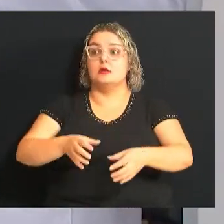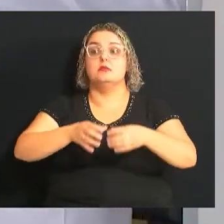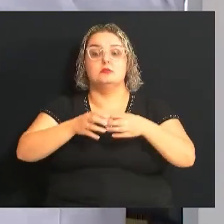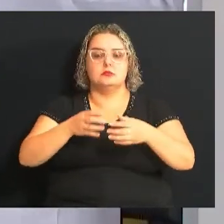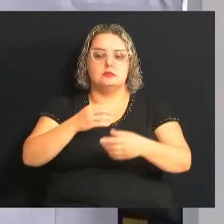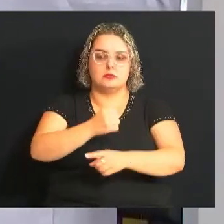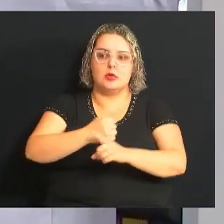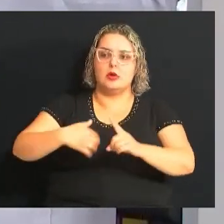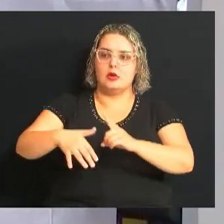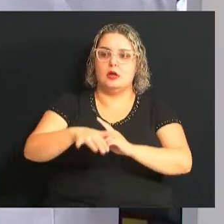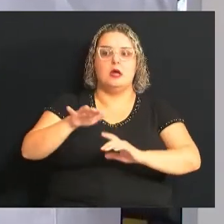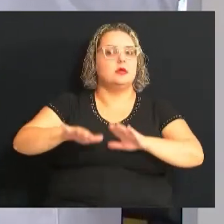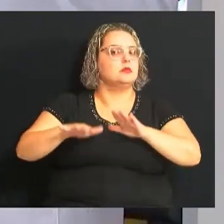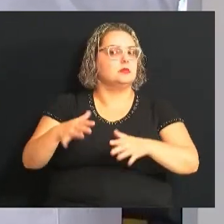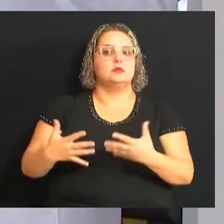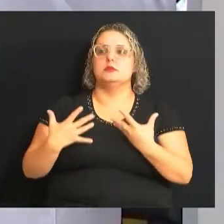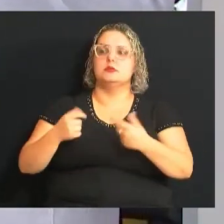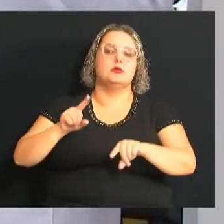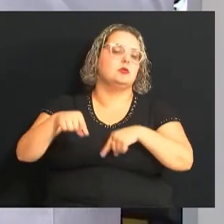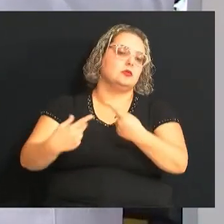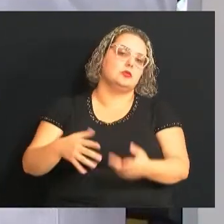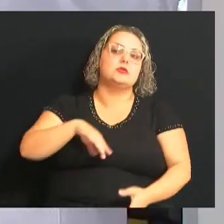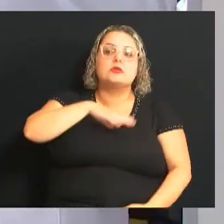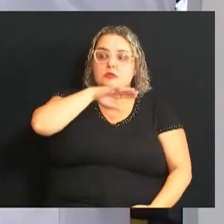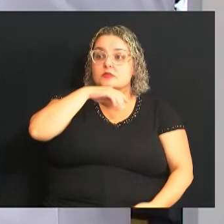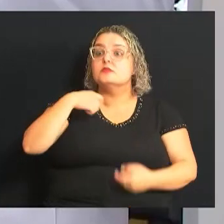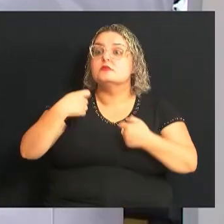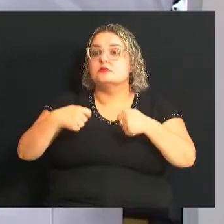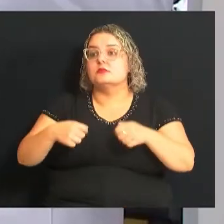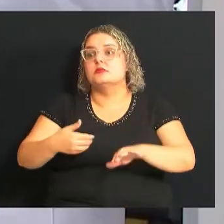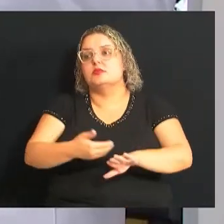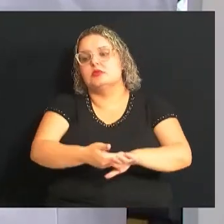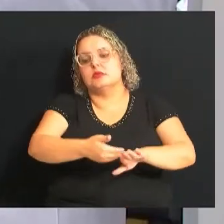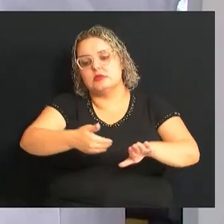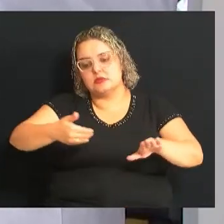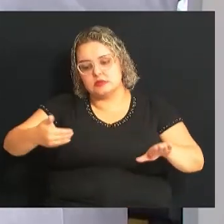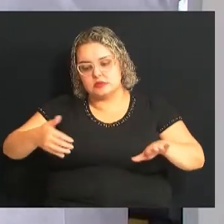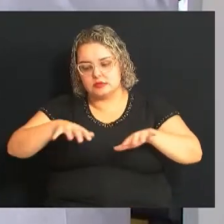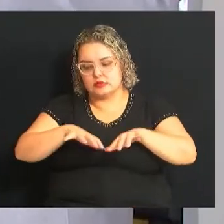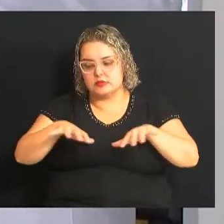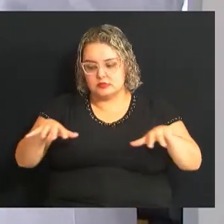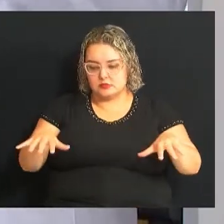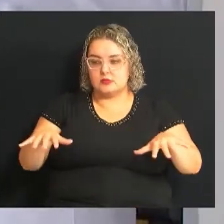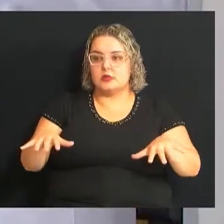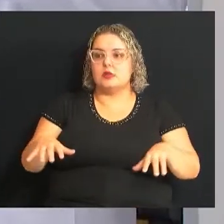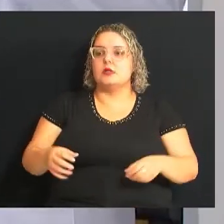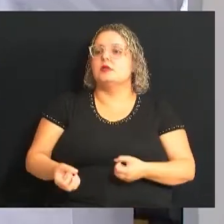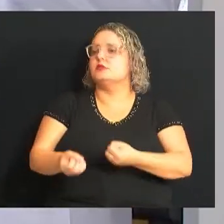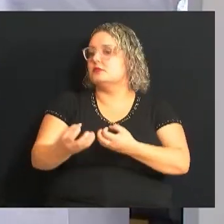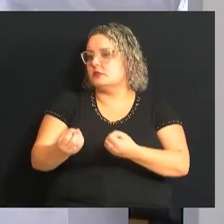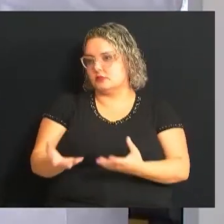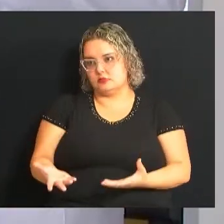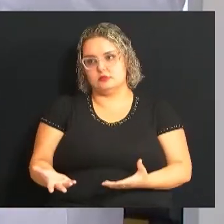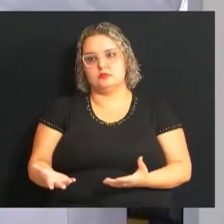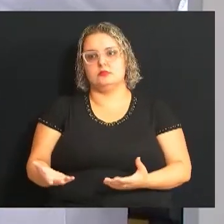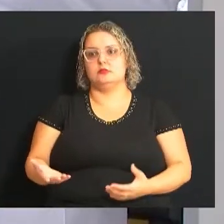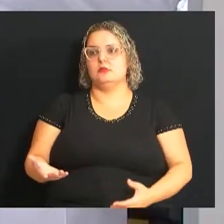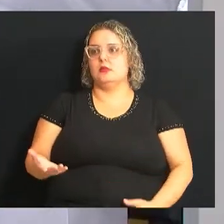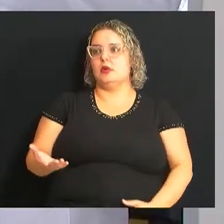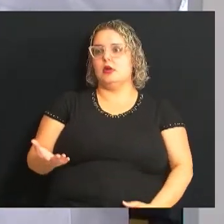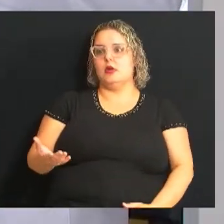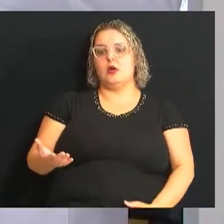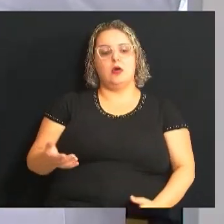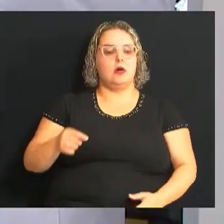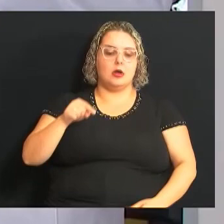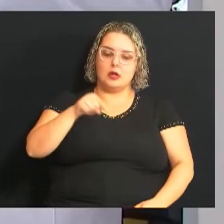não aceitam bem outros animais, então eles precisam ficar aí separados. Já passar essa informação, meu animal ele não aceita outros